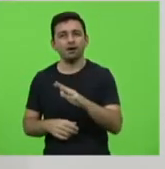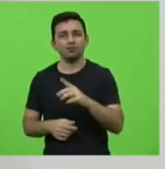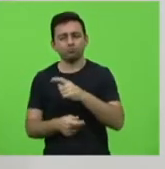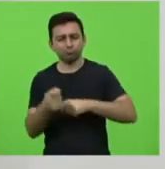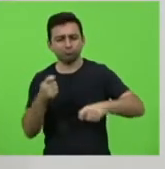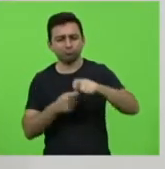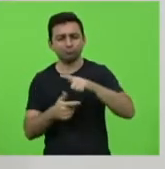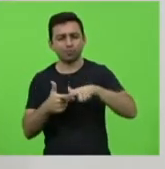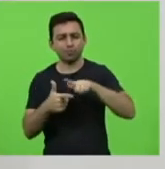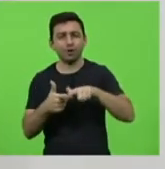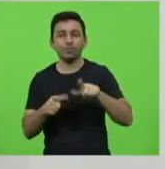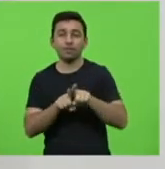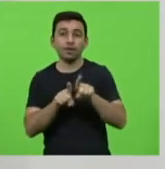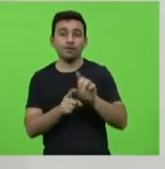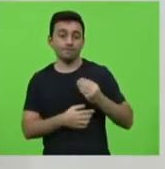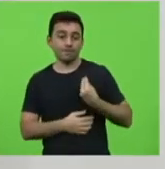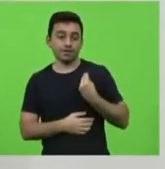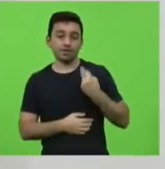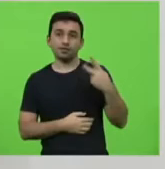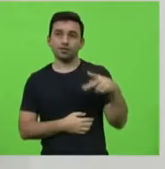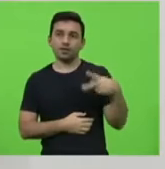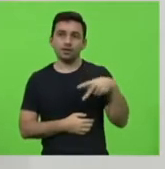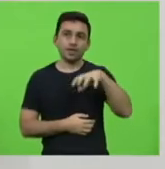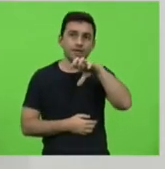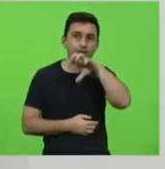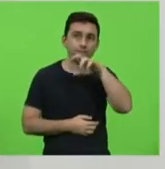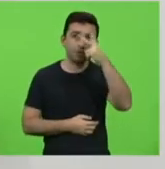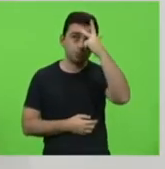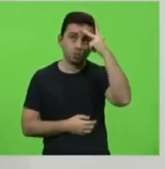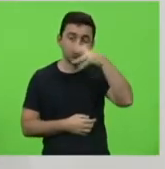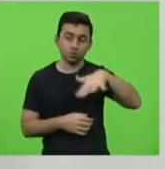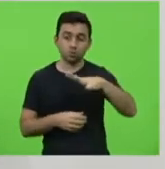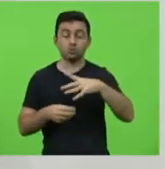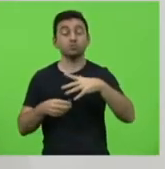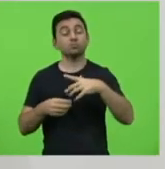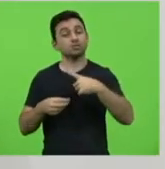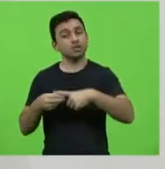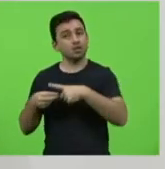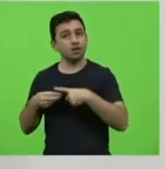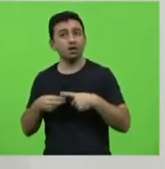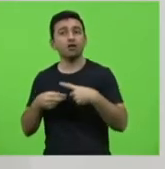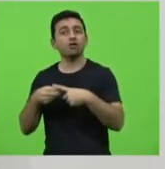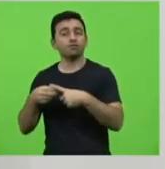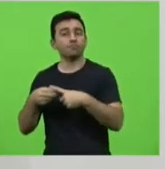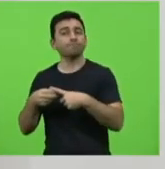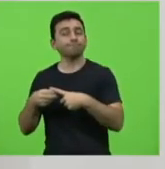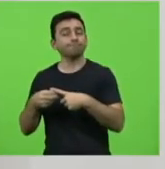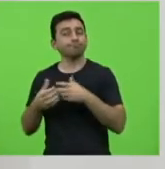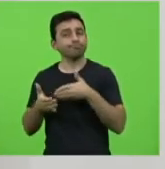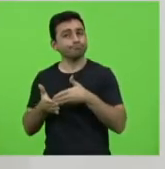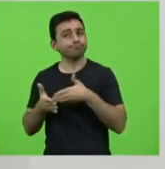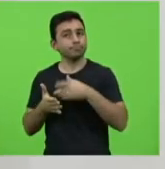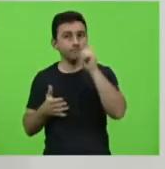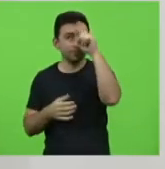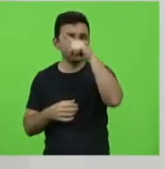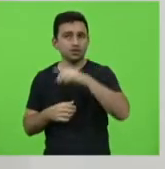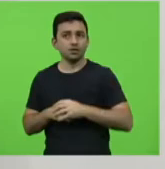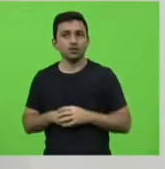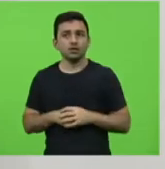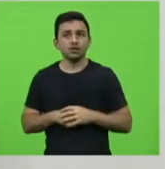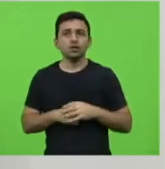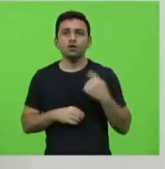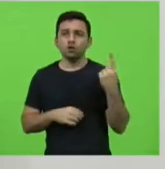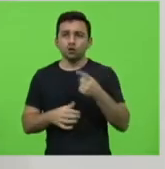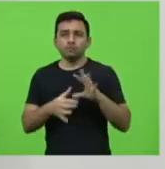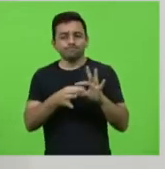na sobrevivência de animais e de pessoas nas cidades. Isso nos torna cada vez mais unidos